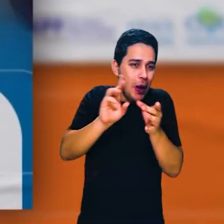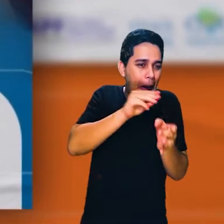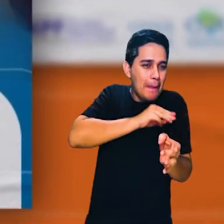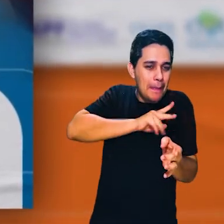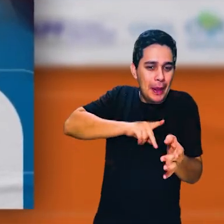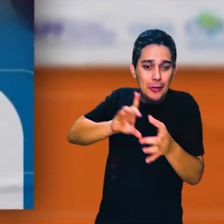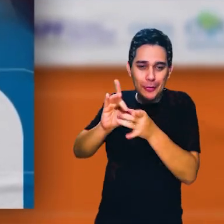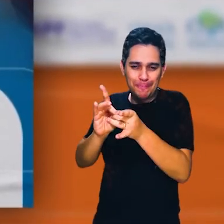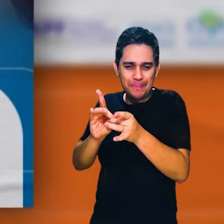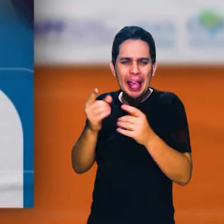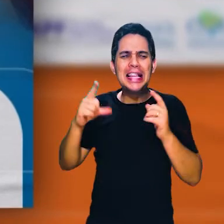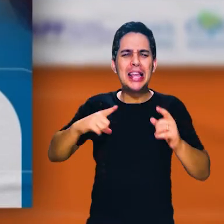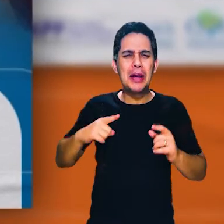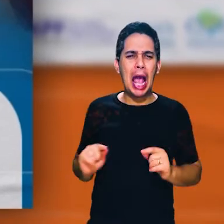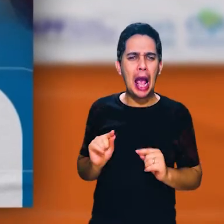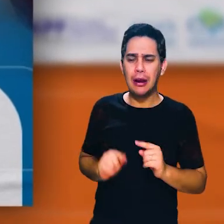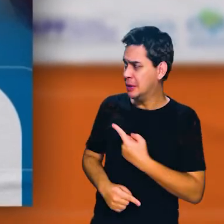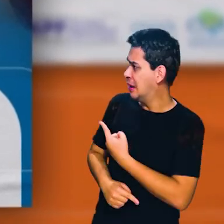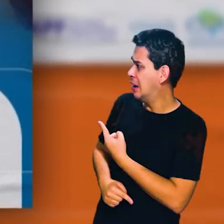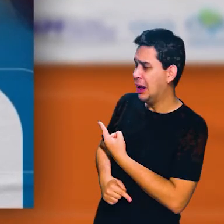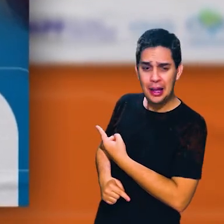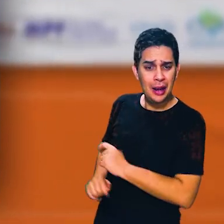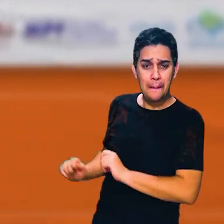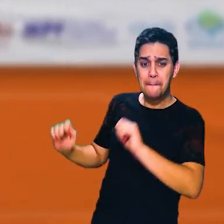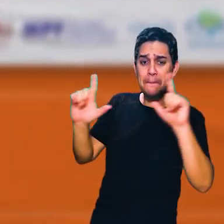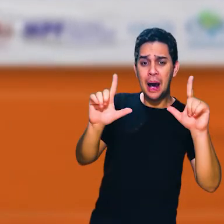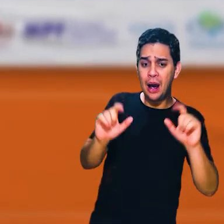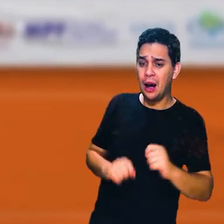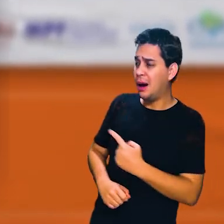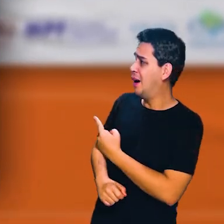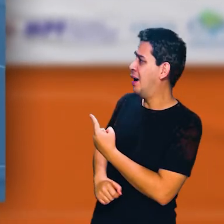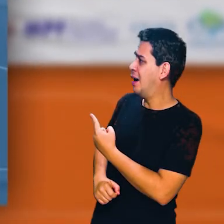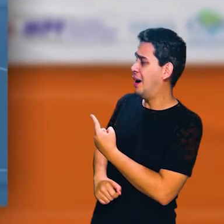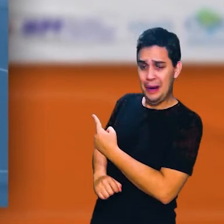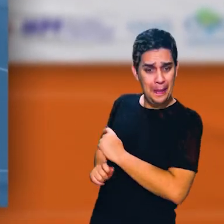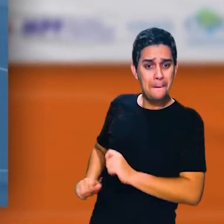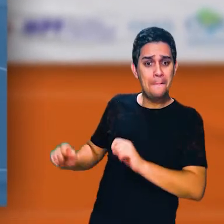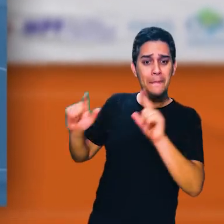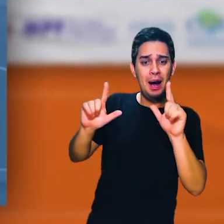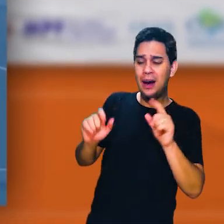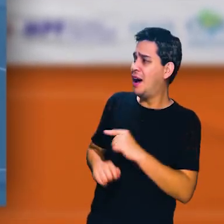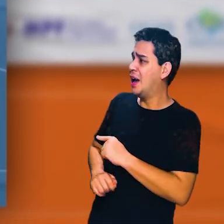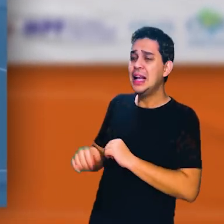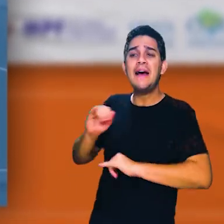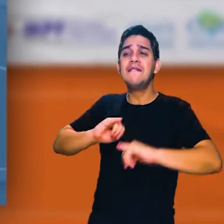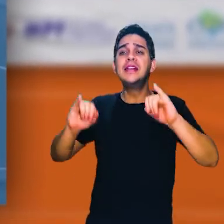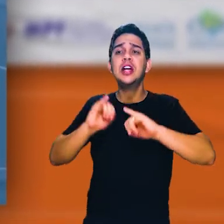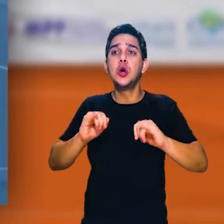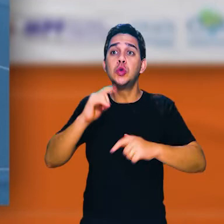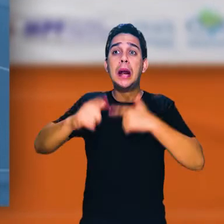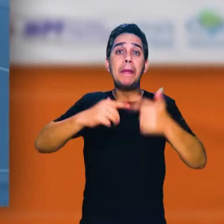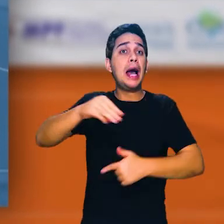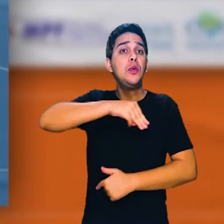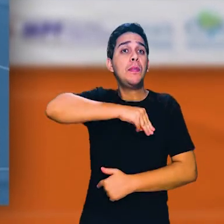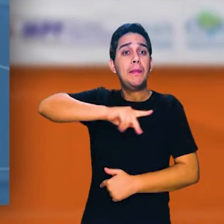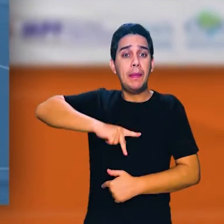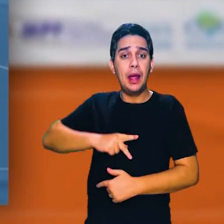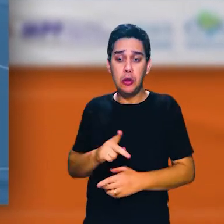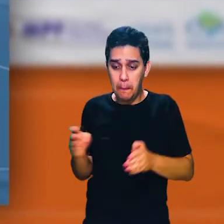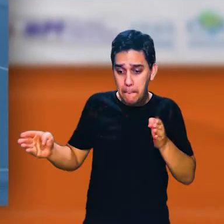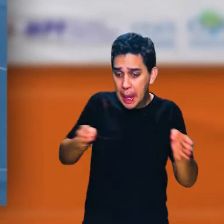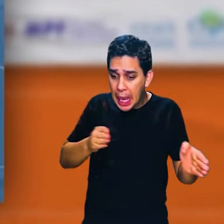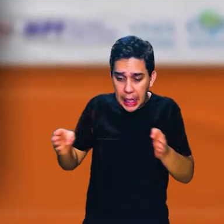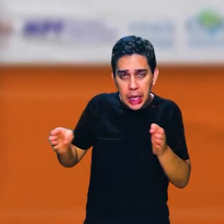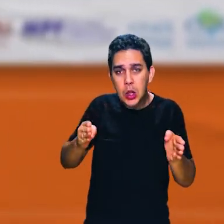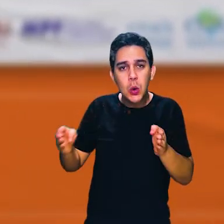sem animações que exemplificam de forma didática o papel do órgão nas eleições. Atuação que começa